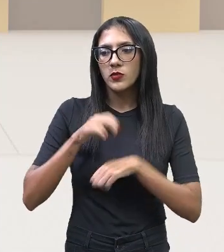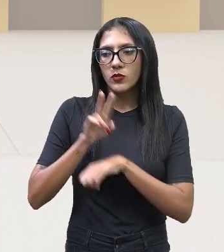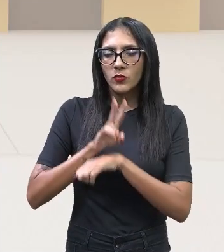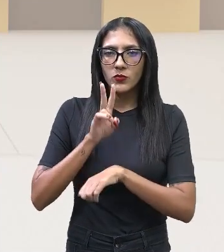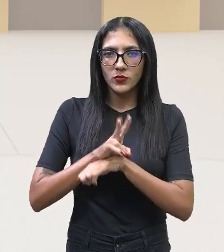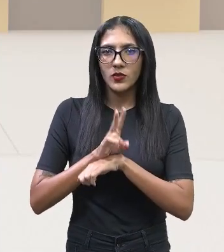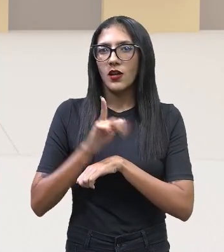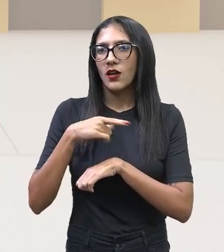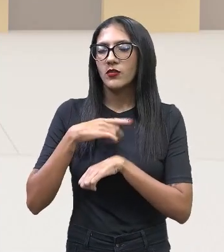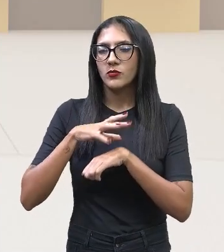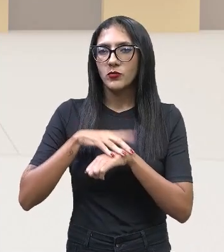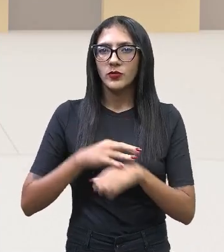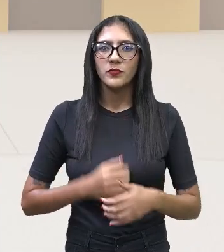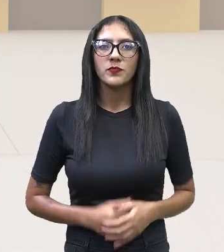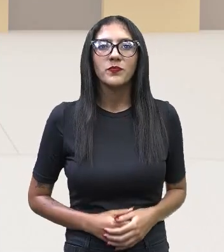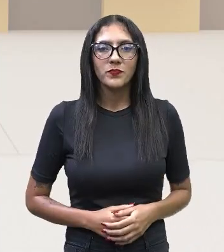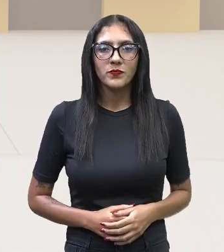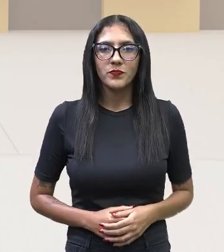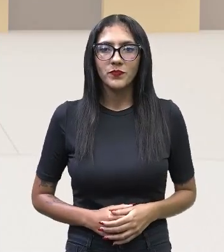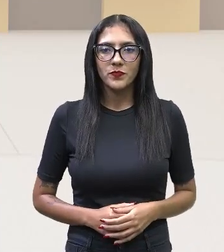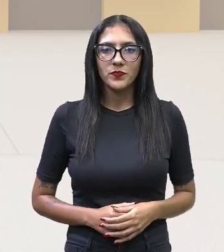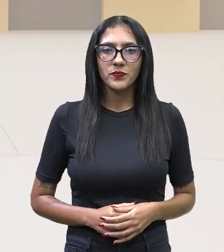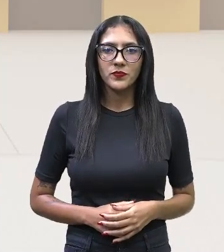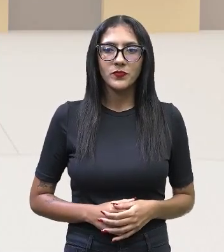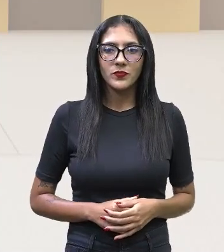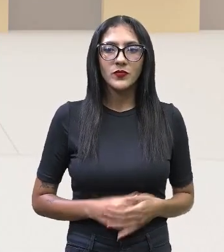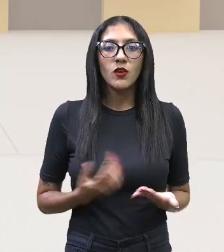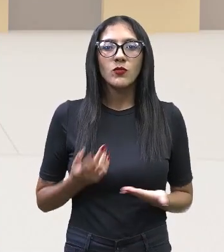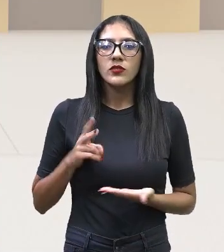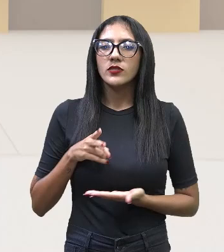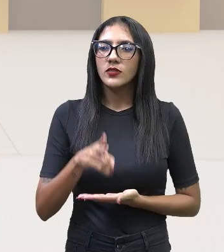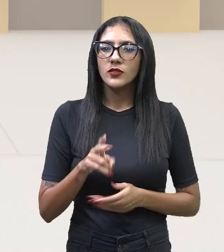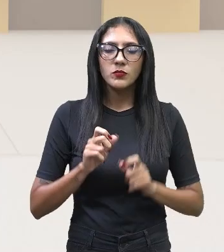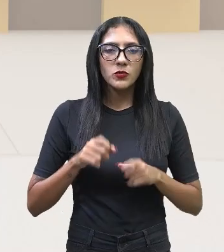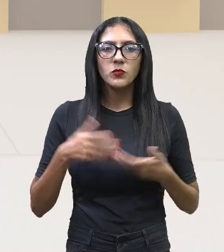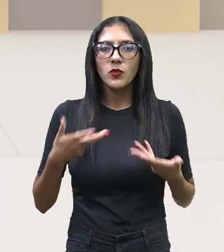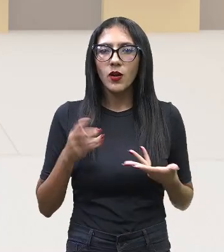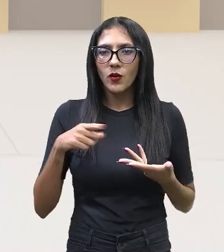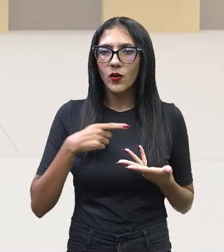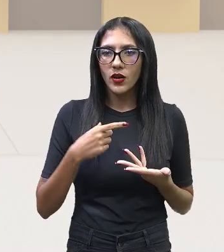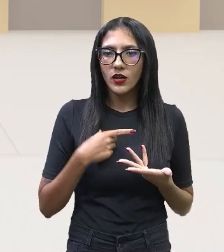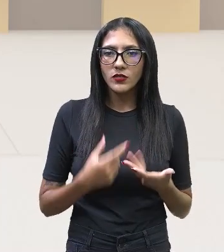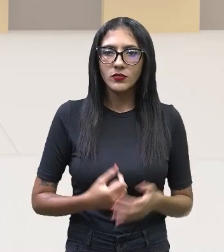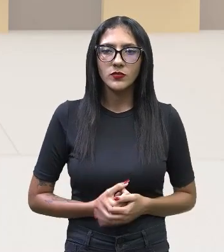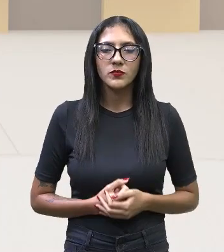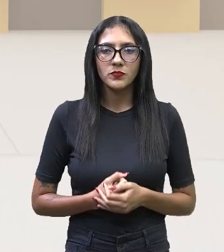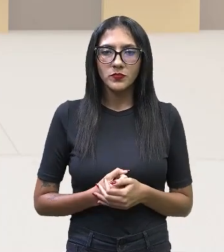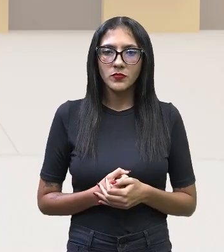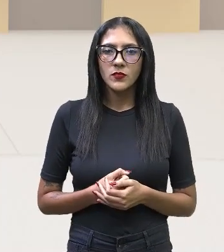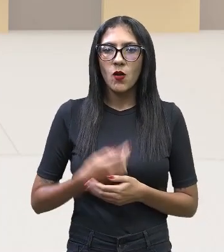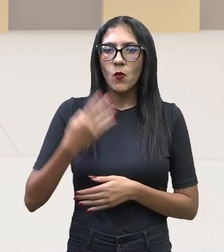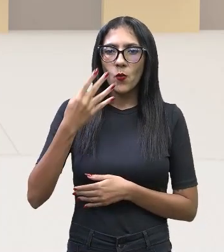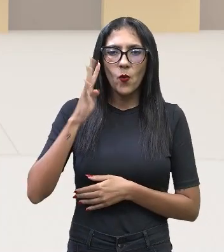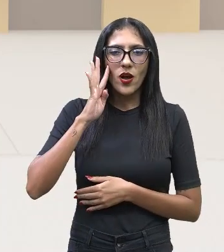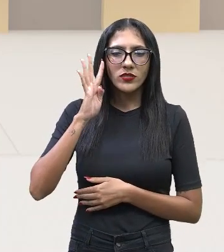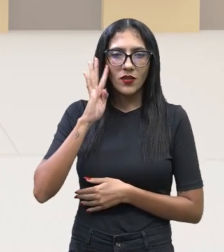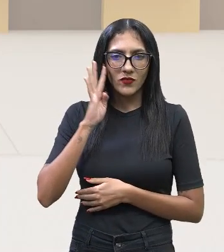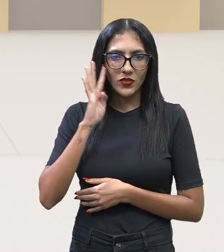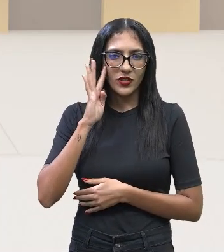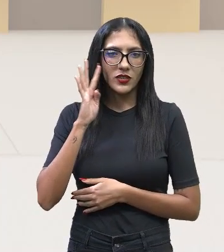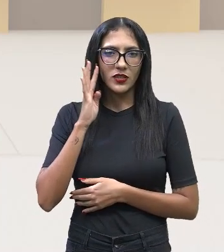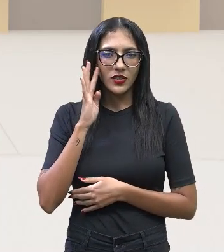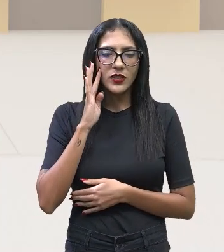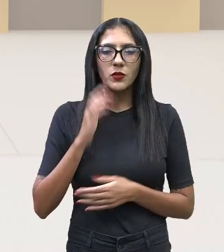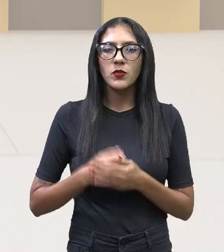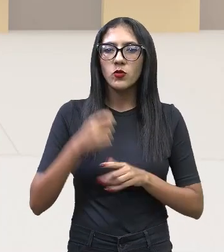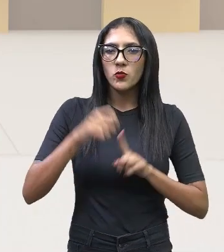Não é verdade, professor? Então é sempre aonde acontece? Sempre aí, na terceira, quarta-feira, é isso? Do mês de novembro, com o objetivo de aumentar o conhecimento